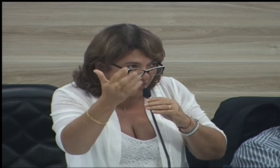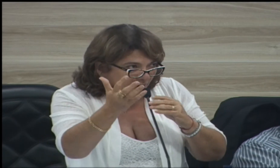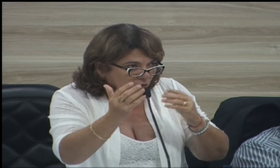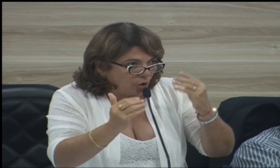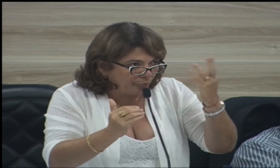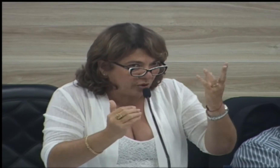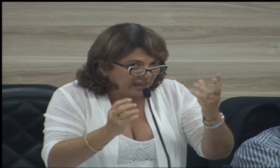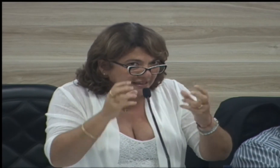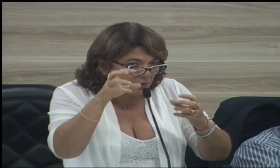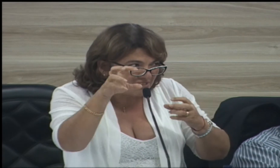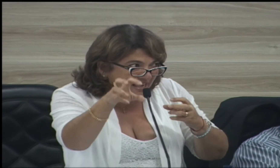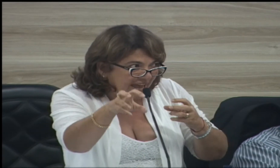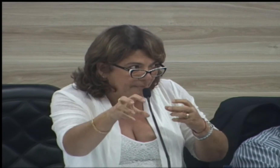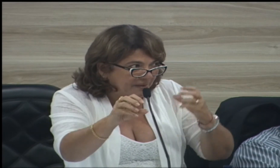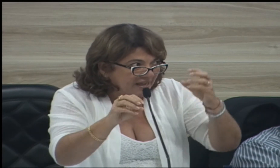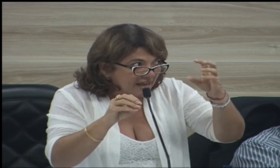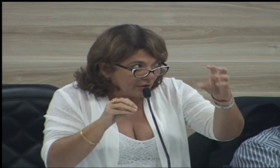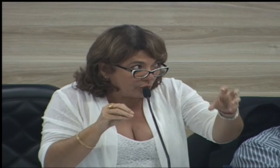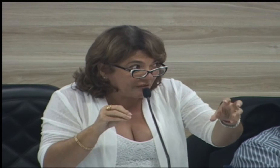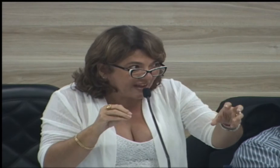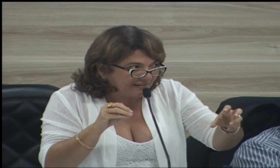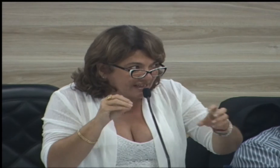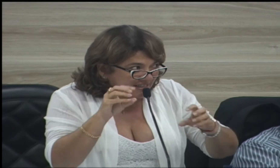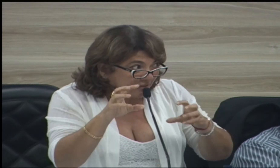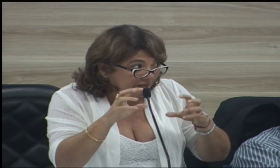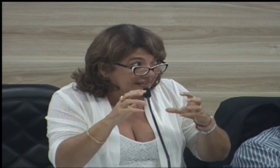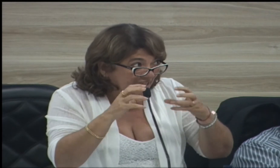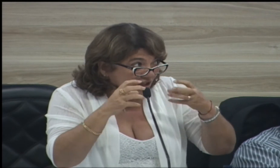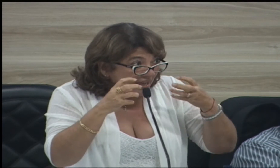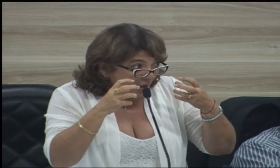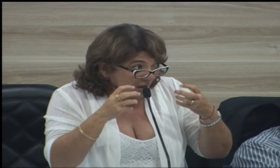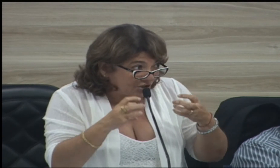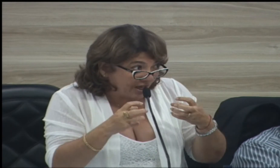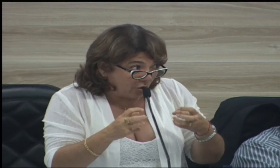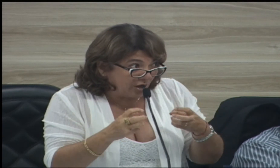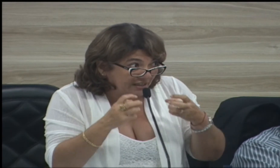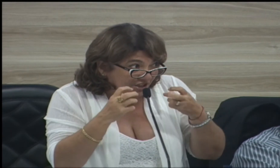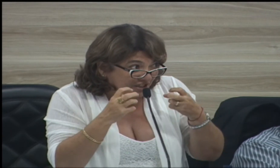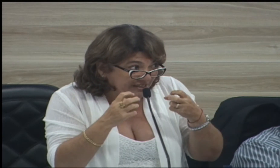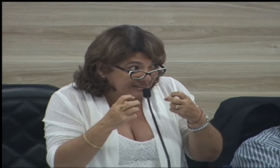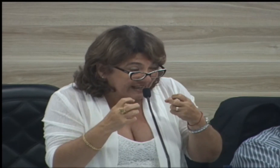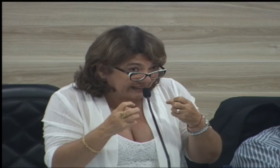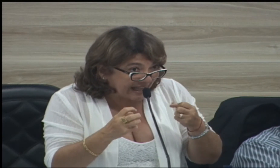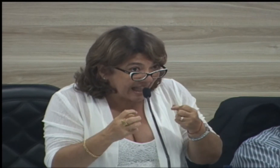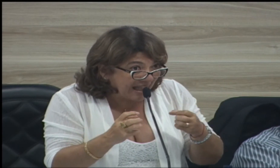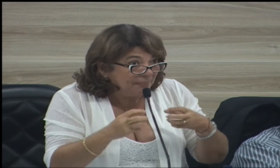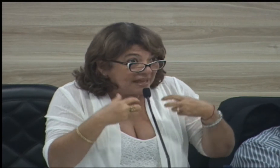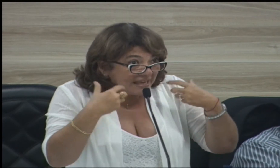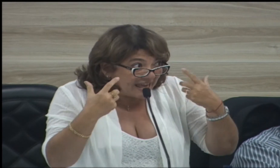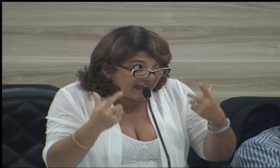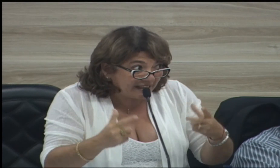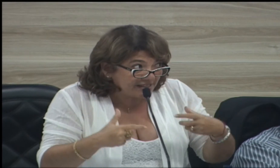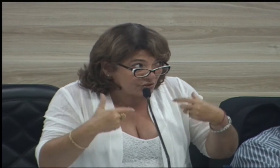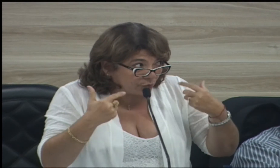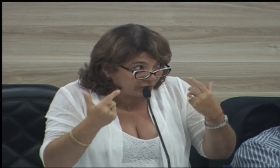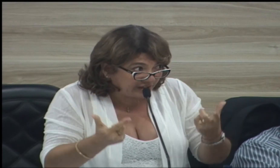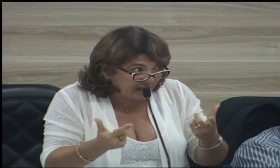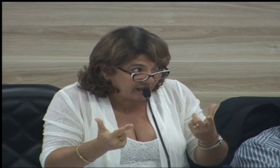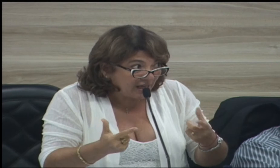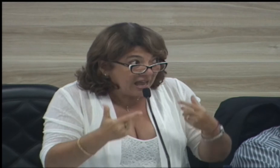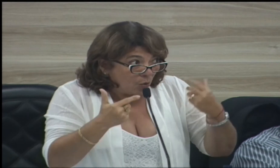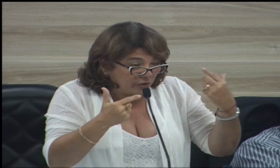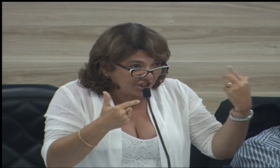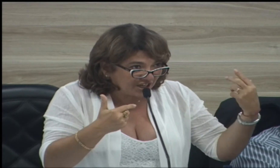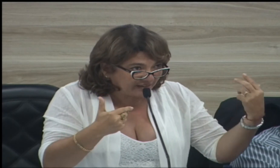por que faltou, por que não, se reabrir, o que vai trazer de vantagem. Eu acho que é hora da gente sentar e